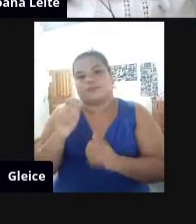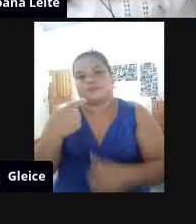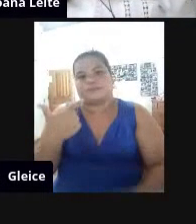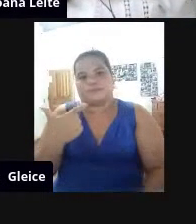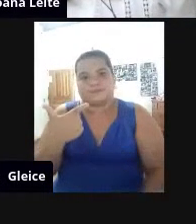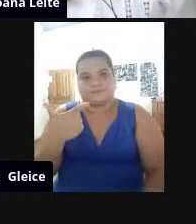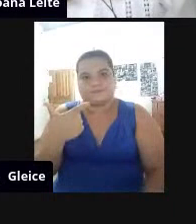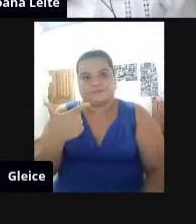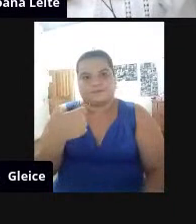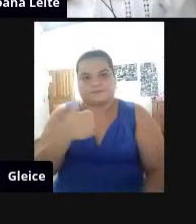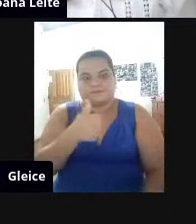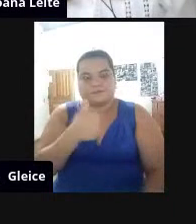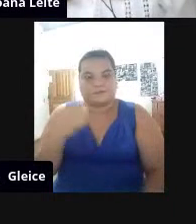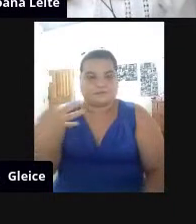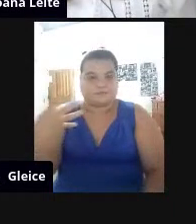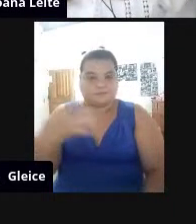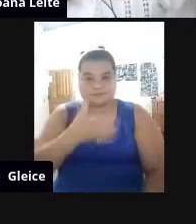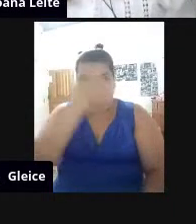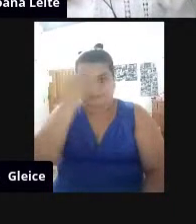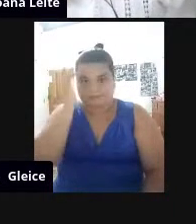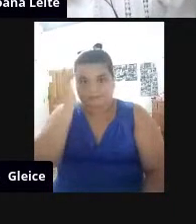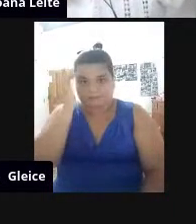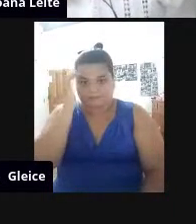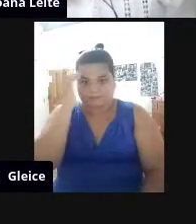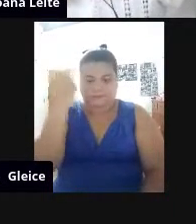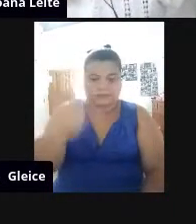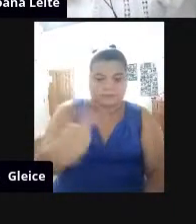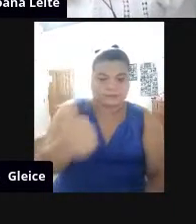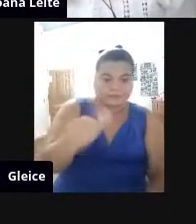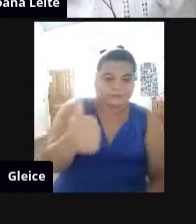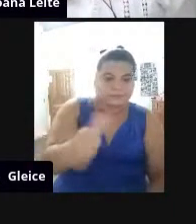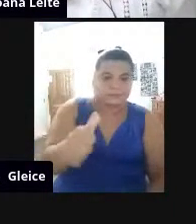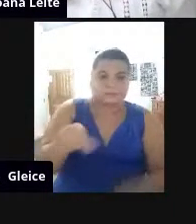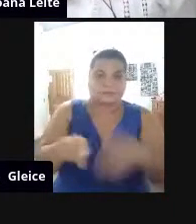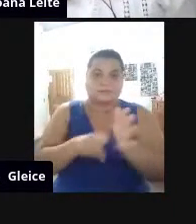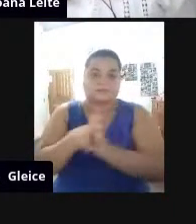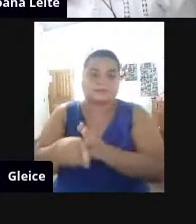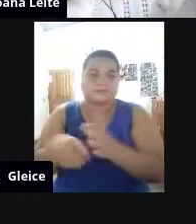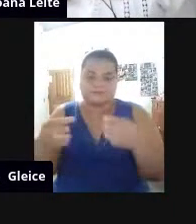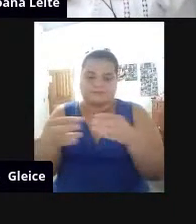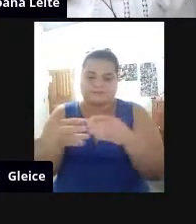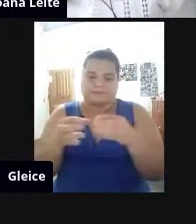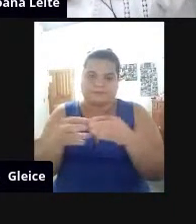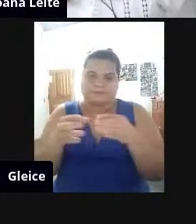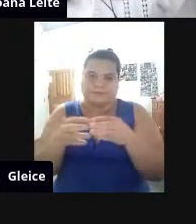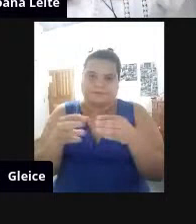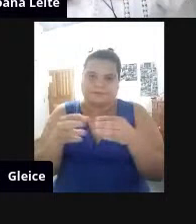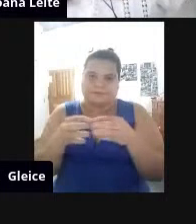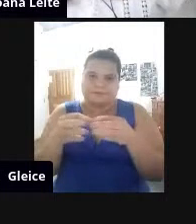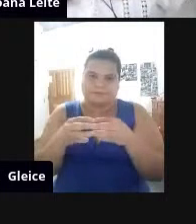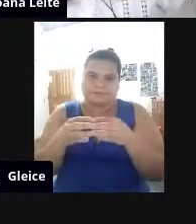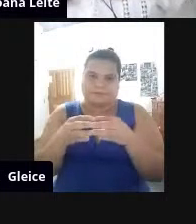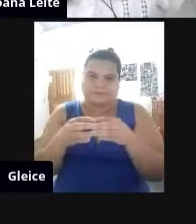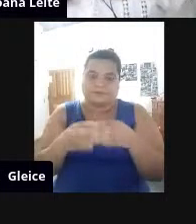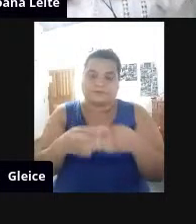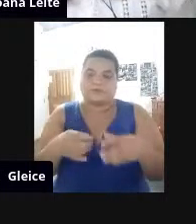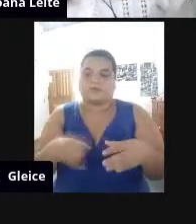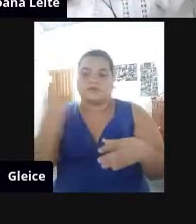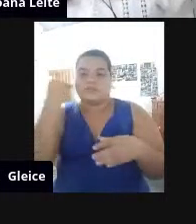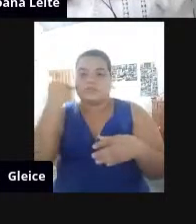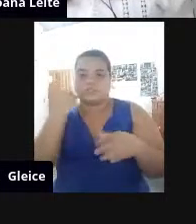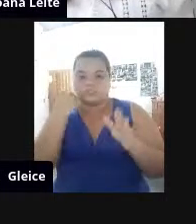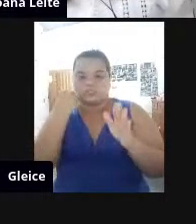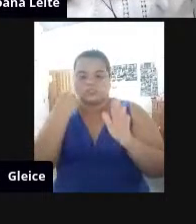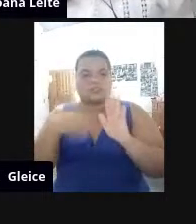214 participantes. E esse estudo mostrou que o grupo que recebeu dieta sem glúten e sem caseína, eles apresentaram